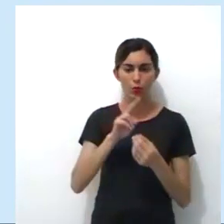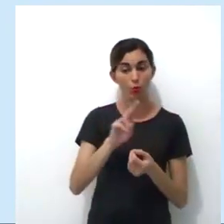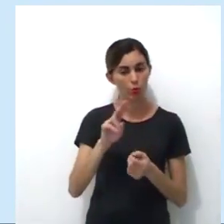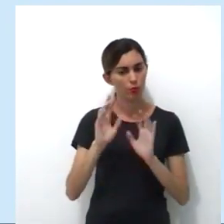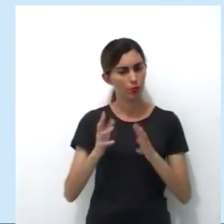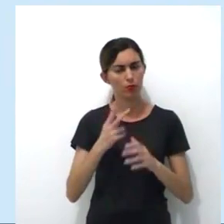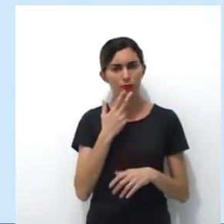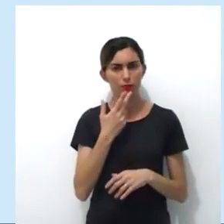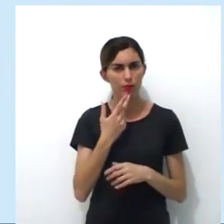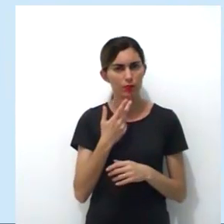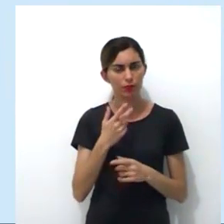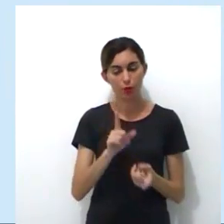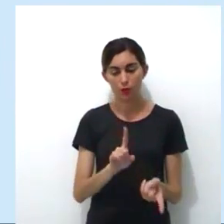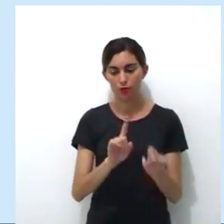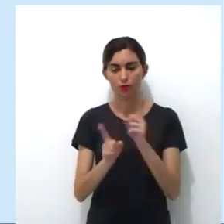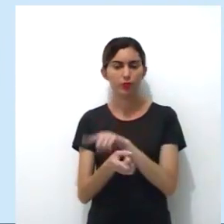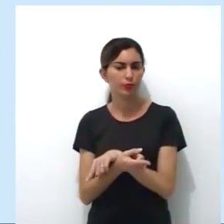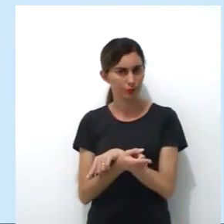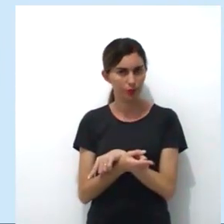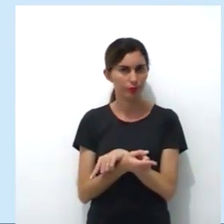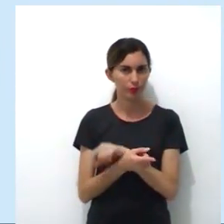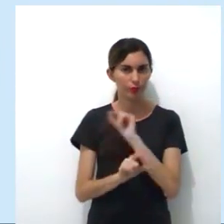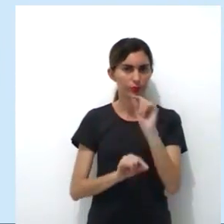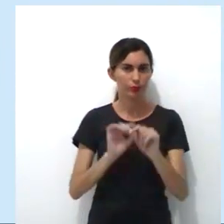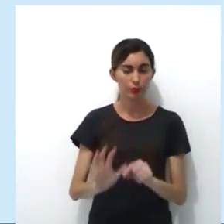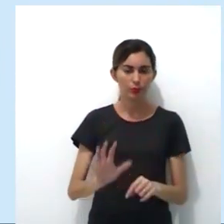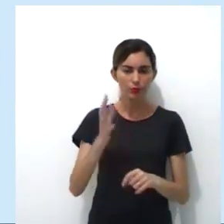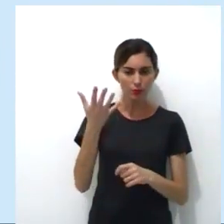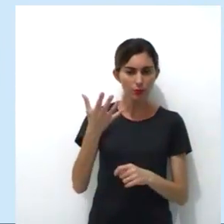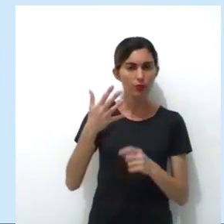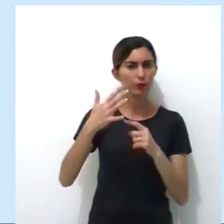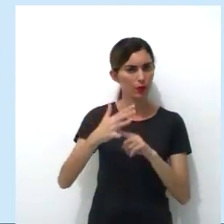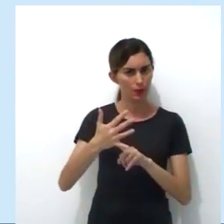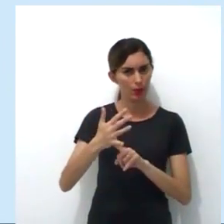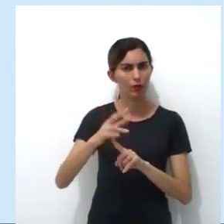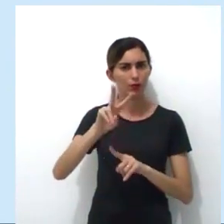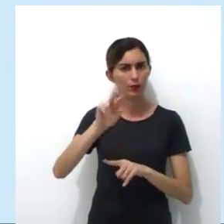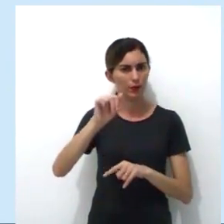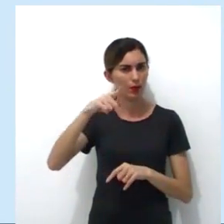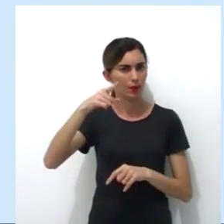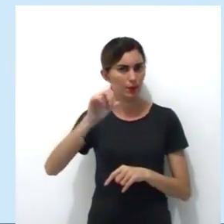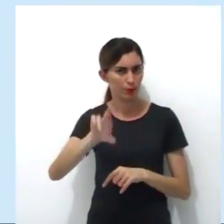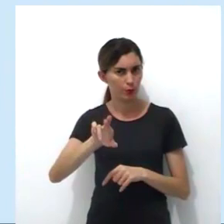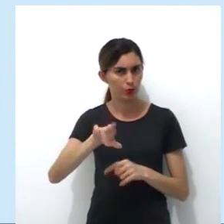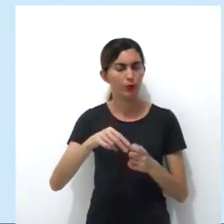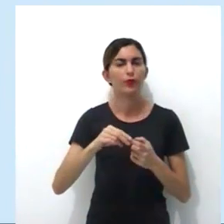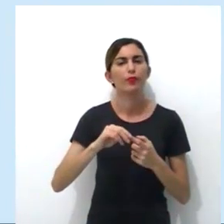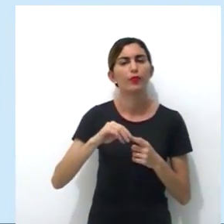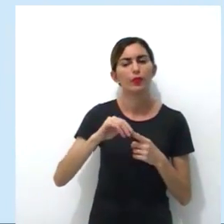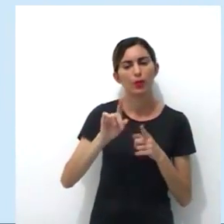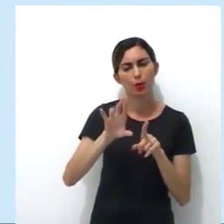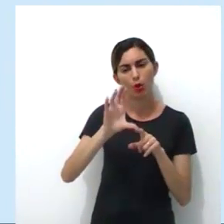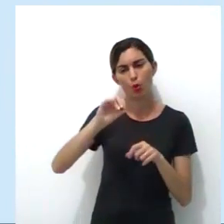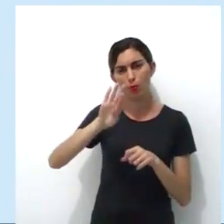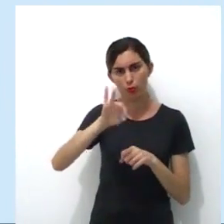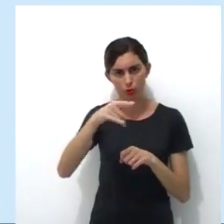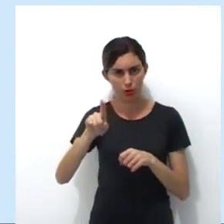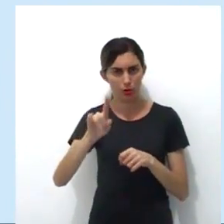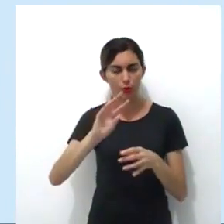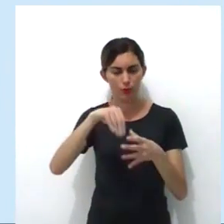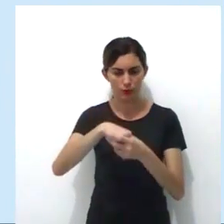legal. Então vamos ver agora o nosso terceiro exemplo de máquina térmica, que são as geladeiras, que é a máquina térmica